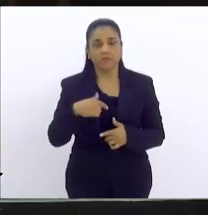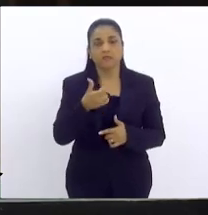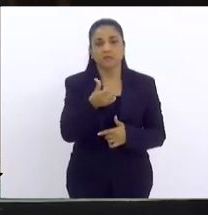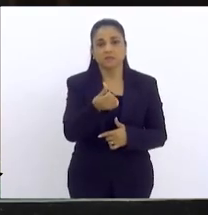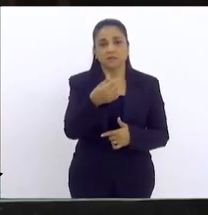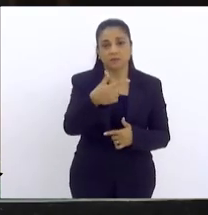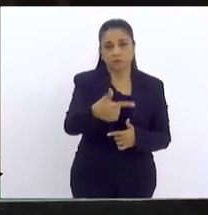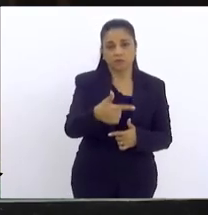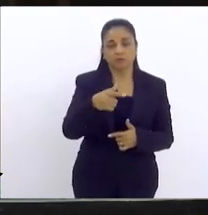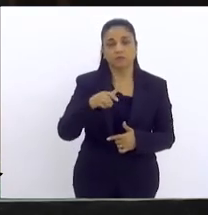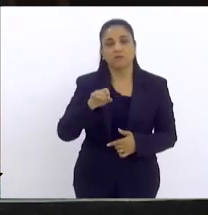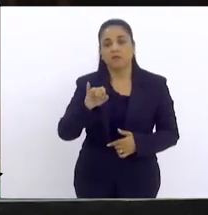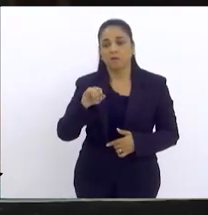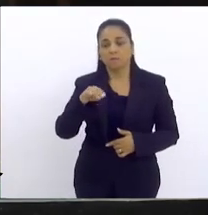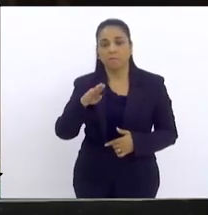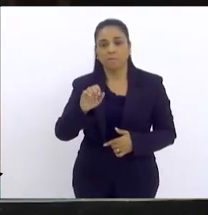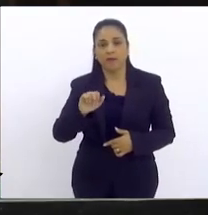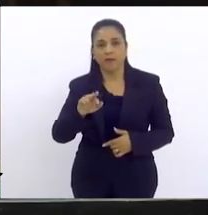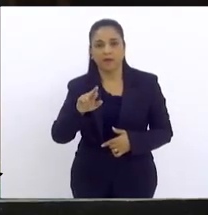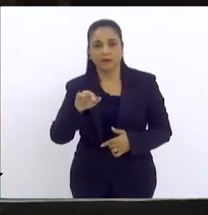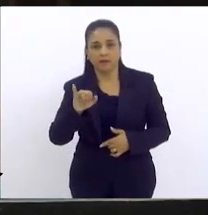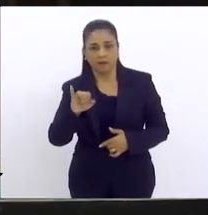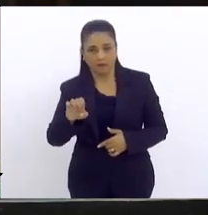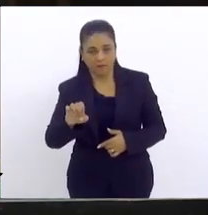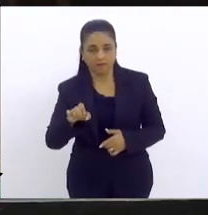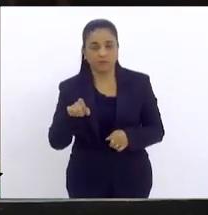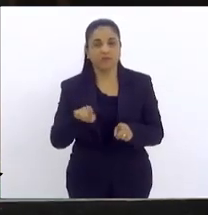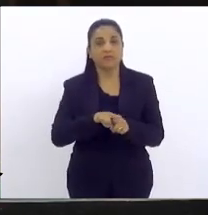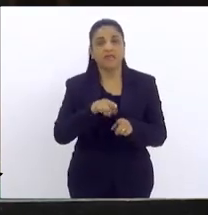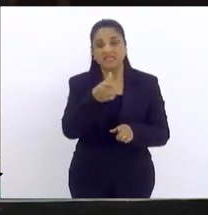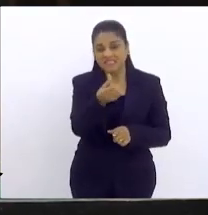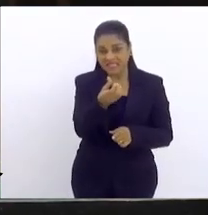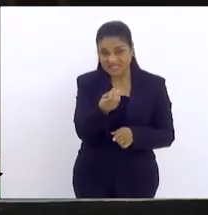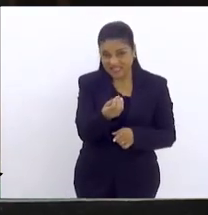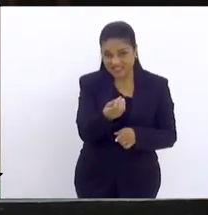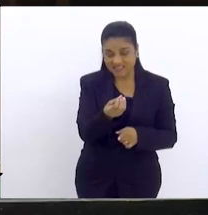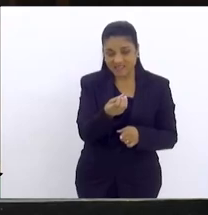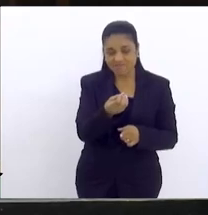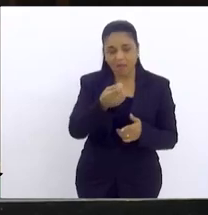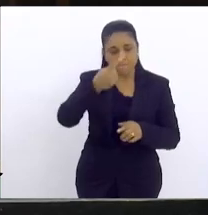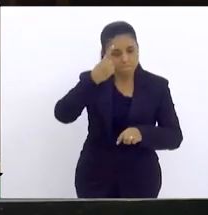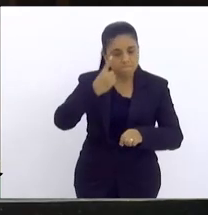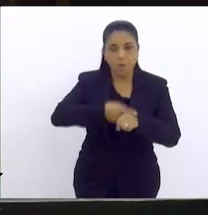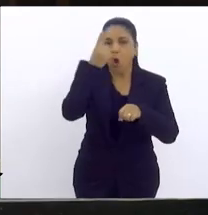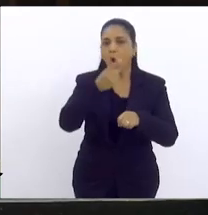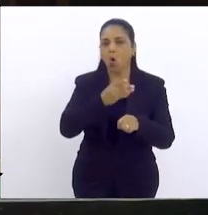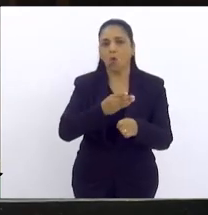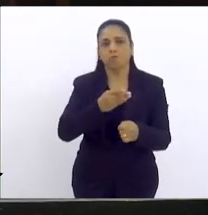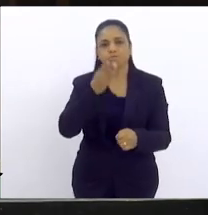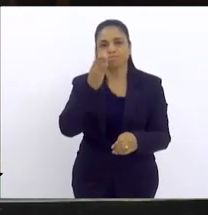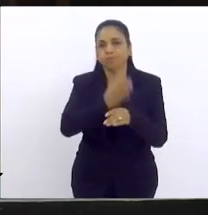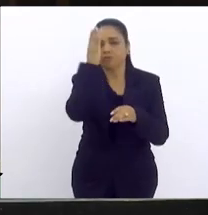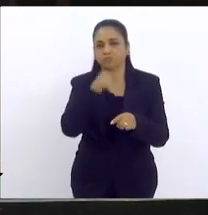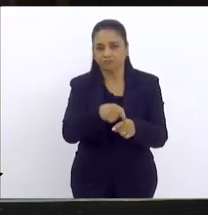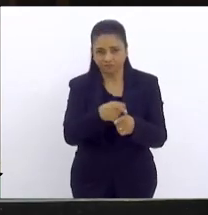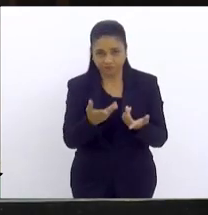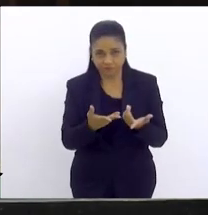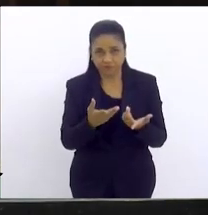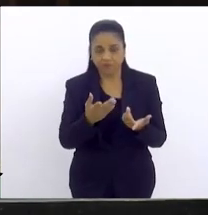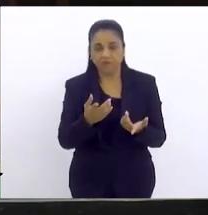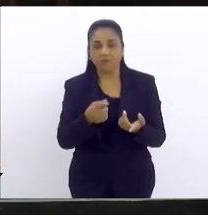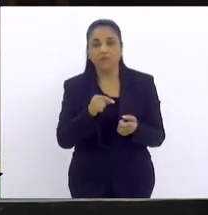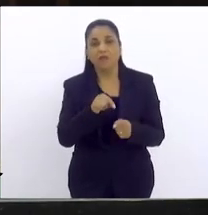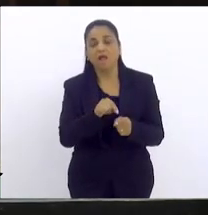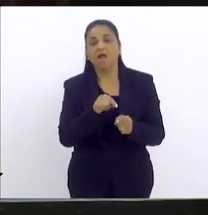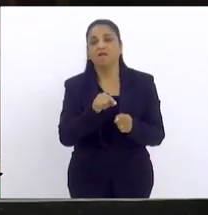a 60 é uma central de flagrante como foi falado aquilo só que ela atende